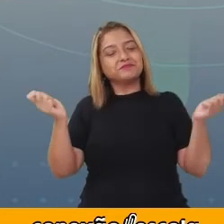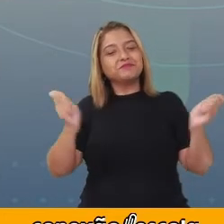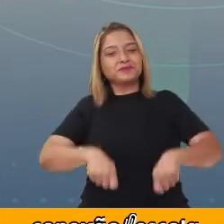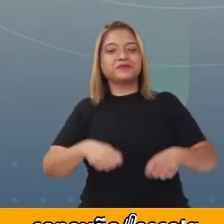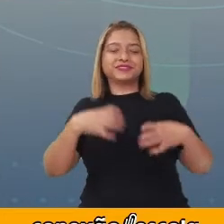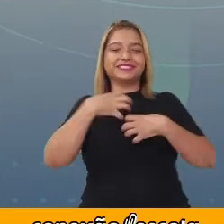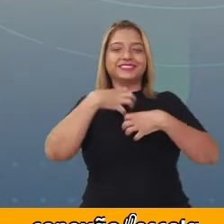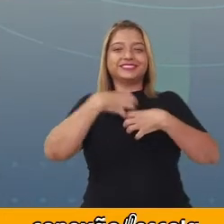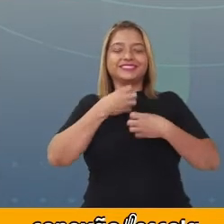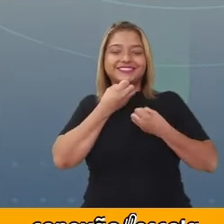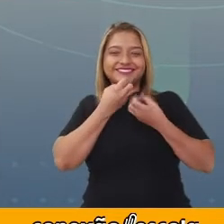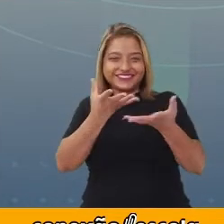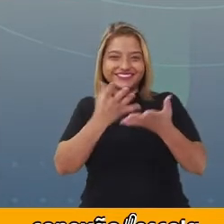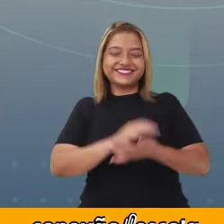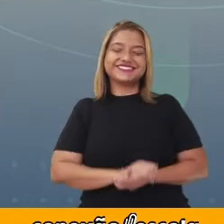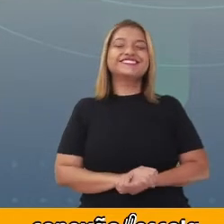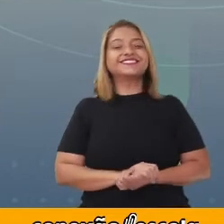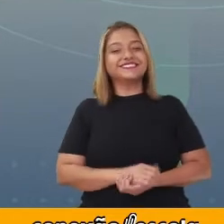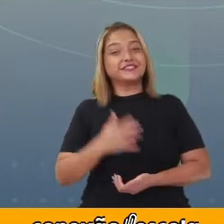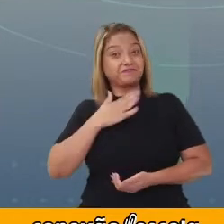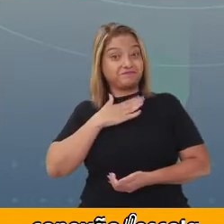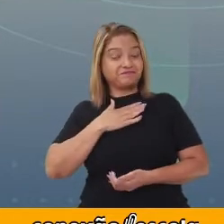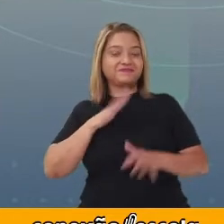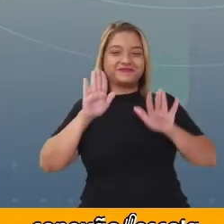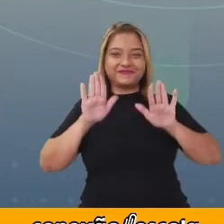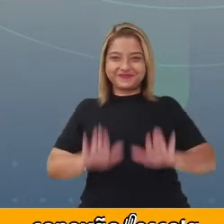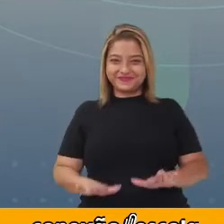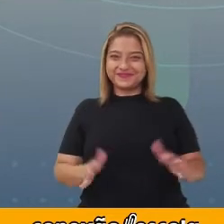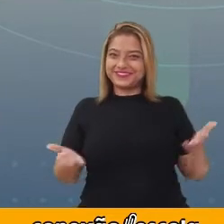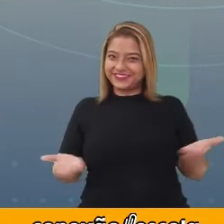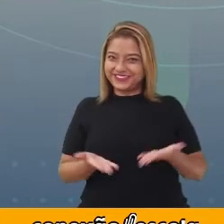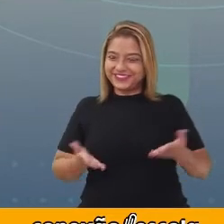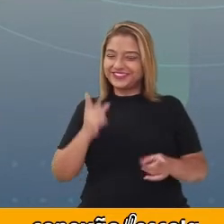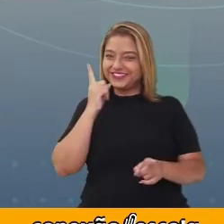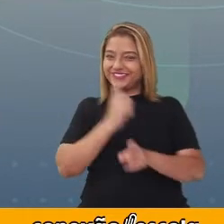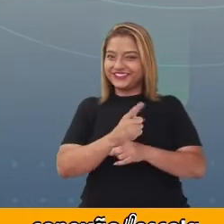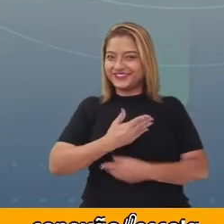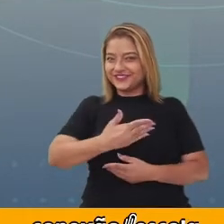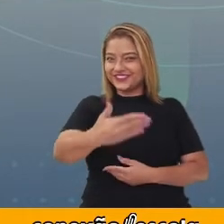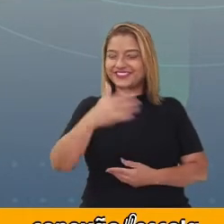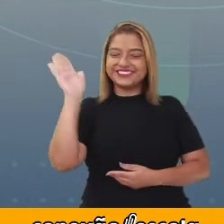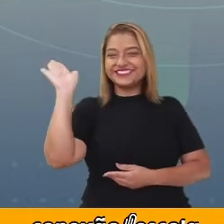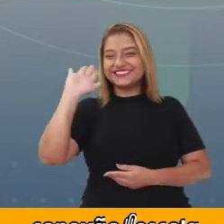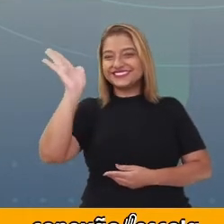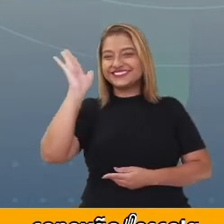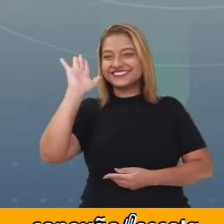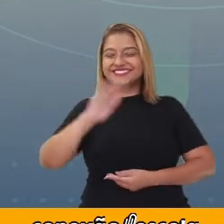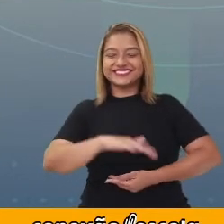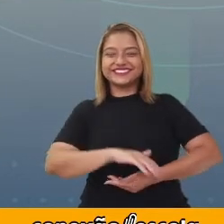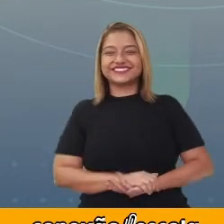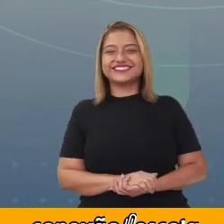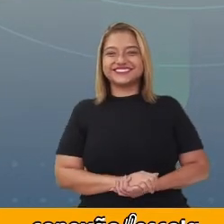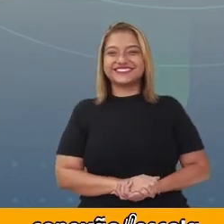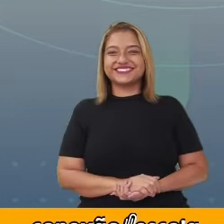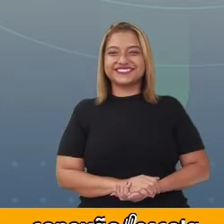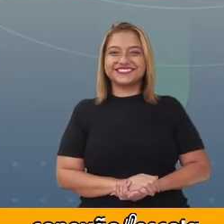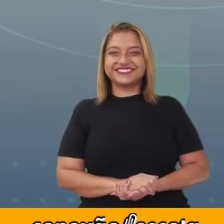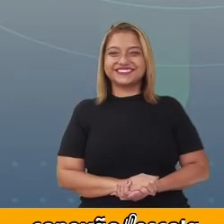sentimentos. É isso aí. Eu vou ficando por aqui. Até a próxima. Tchau, tchau!